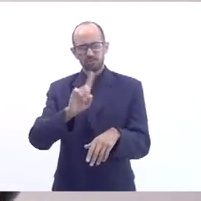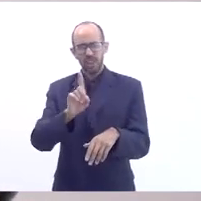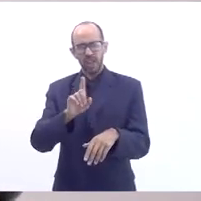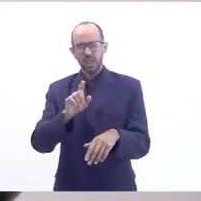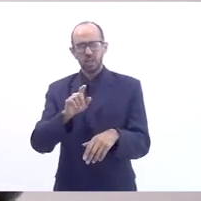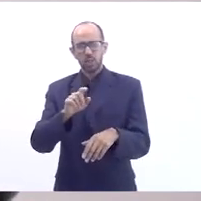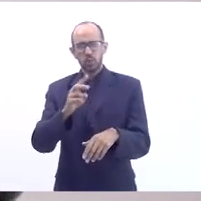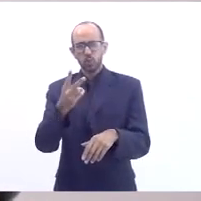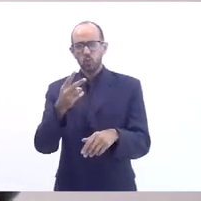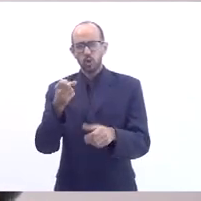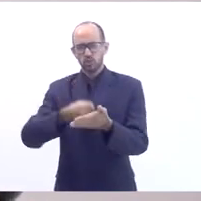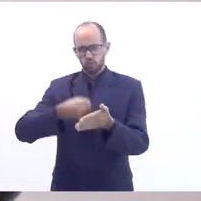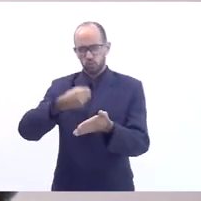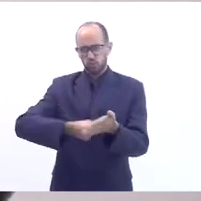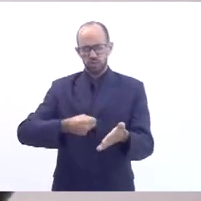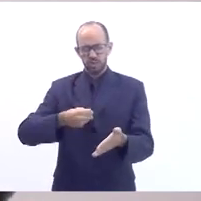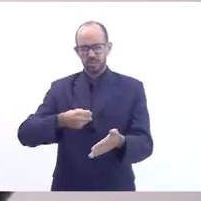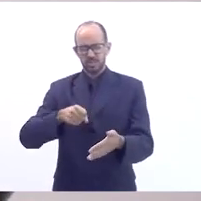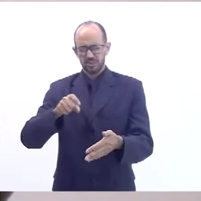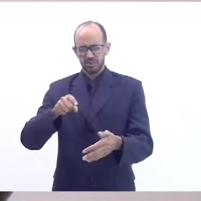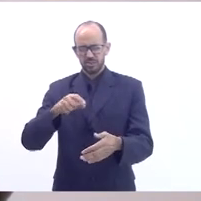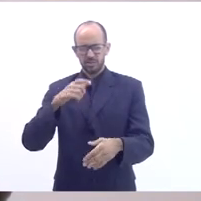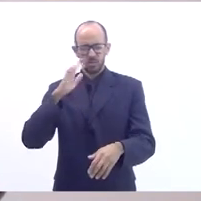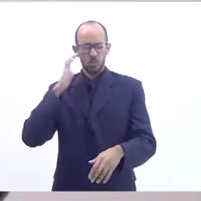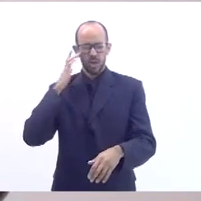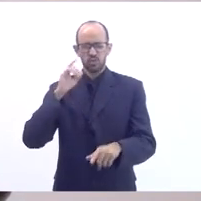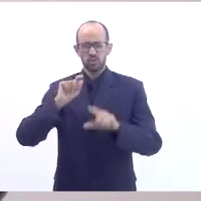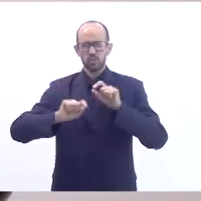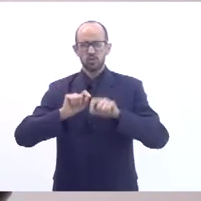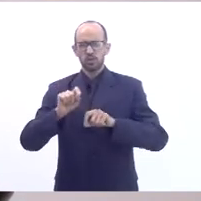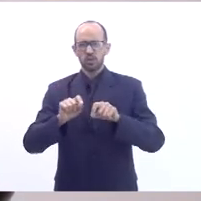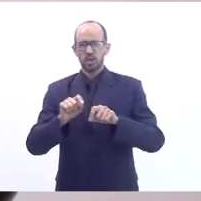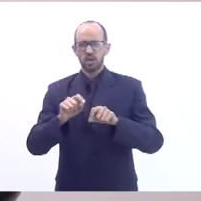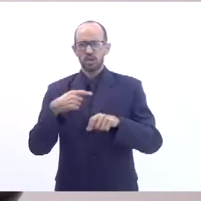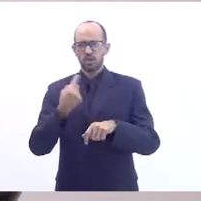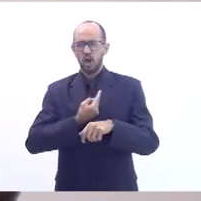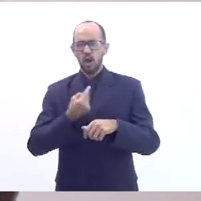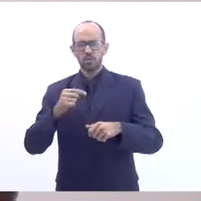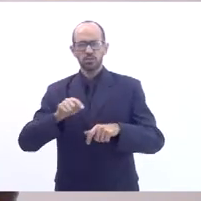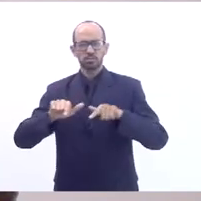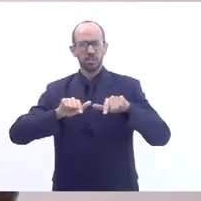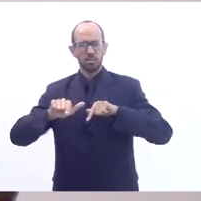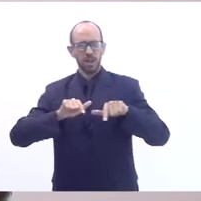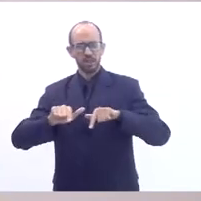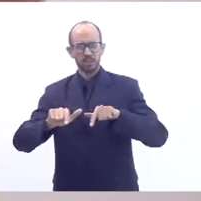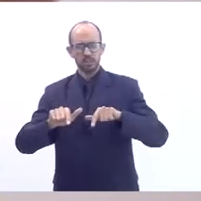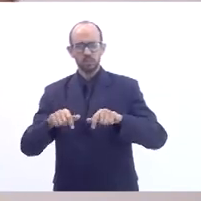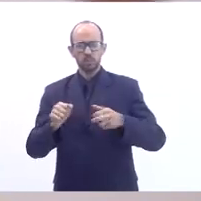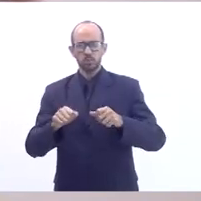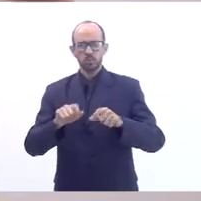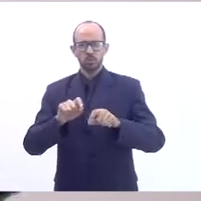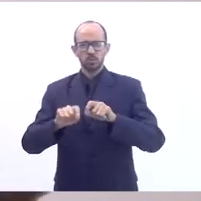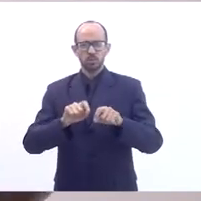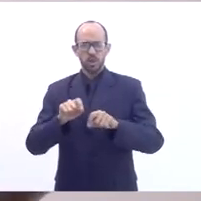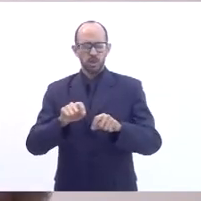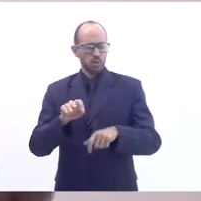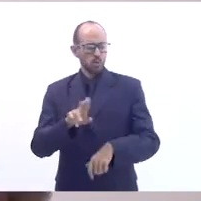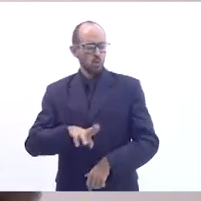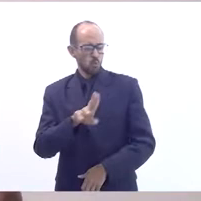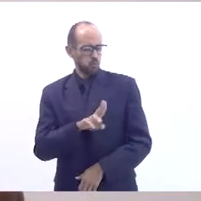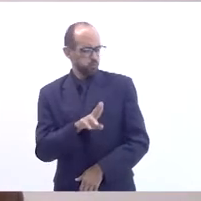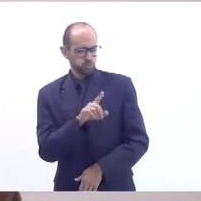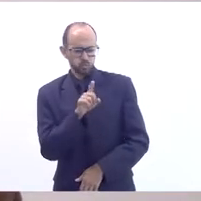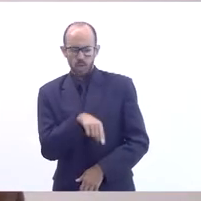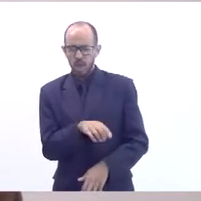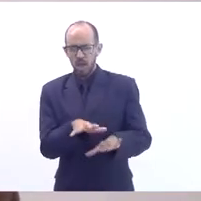lutas eu acho que é uma luta só eu acho que a gente vem trabalhando com essa questão de acho que o usam uso